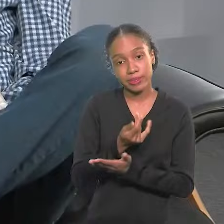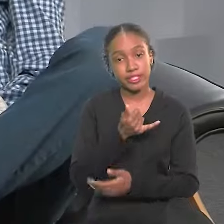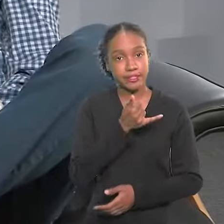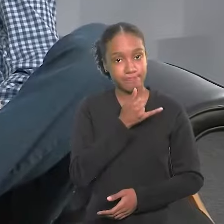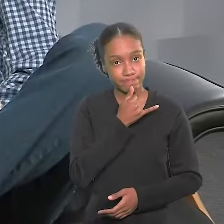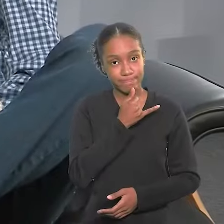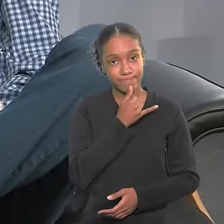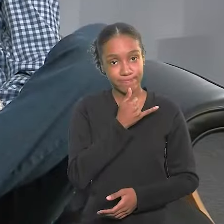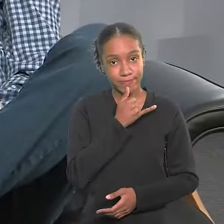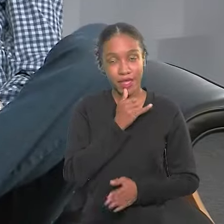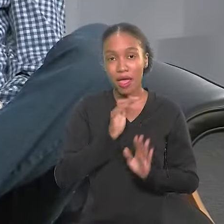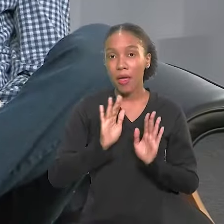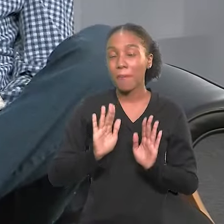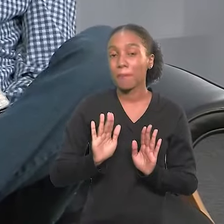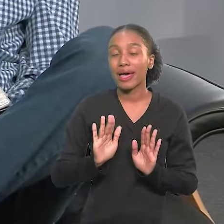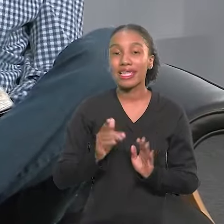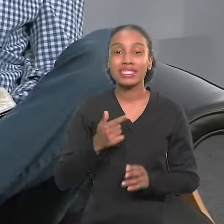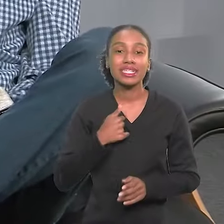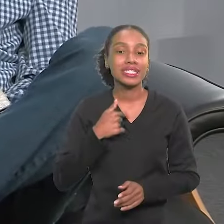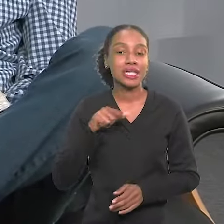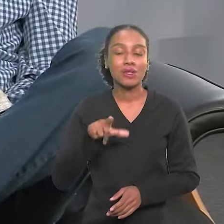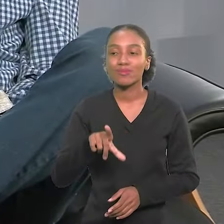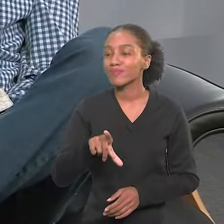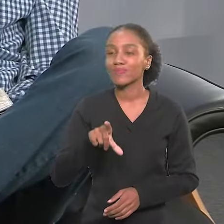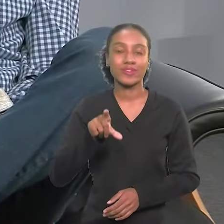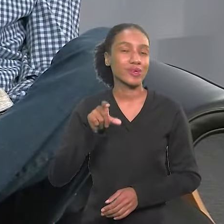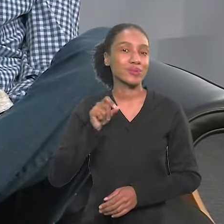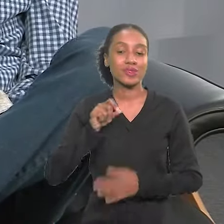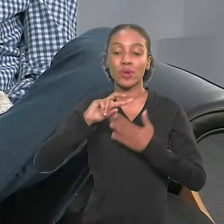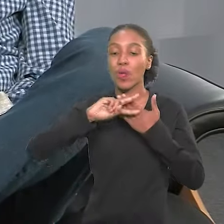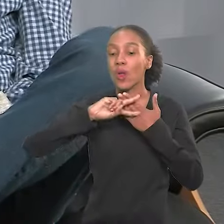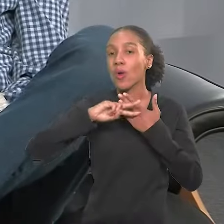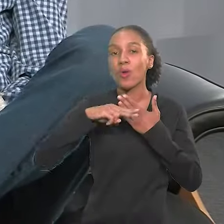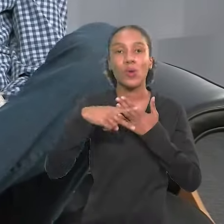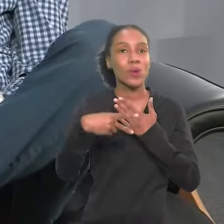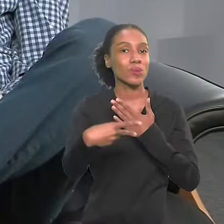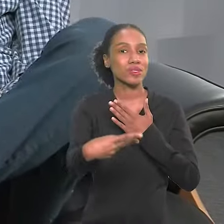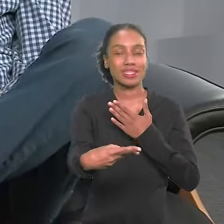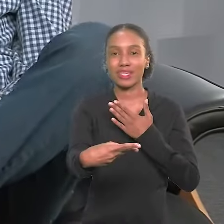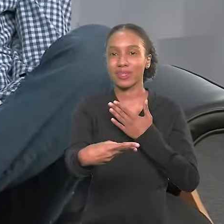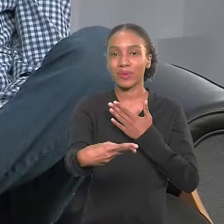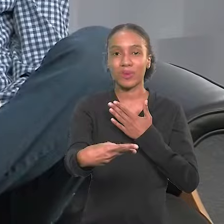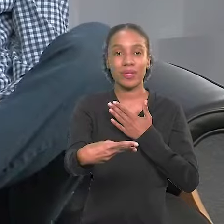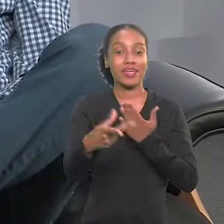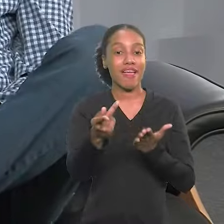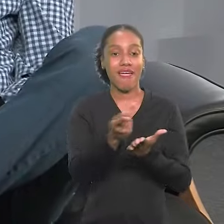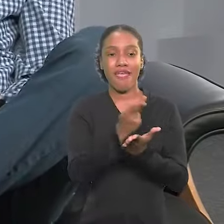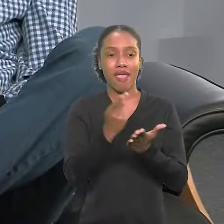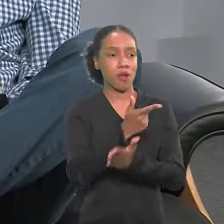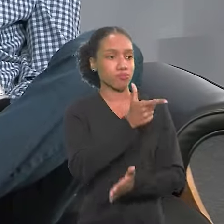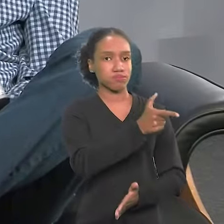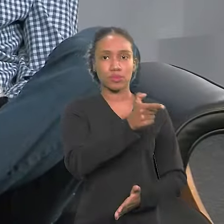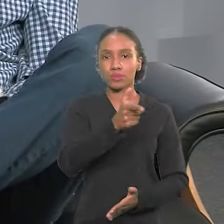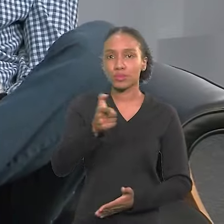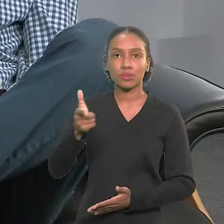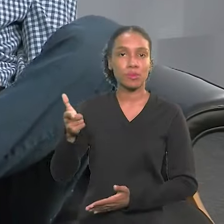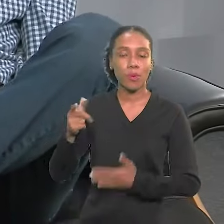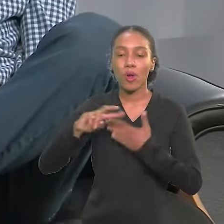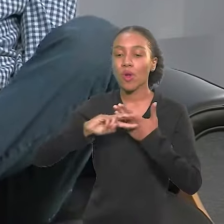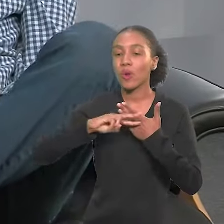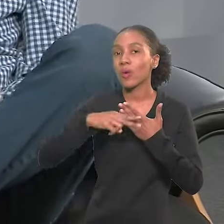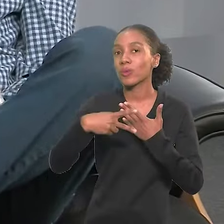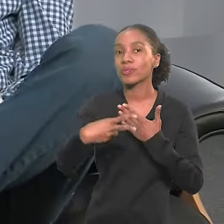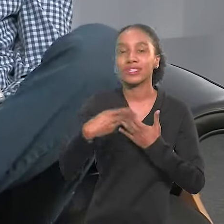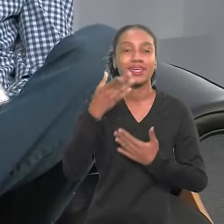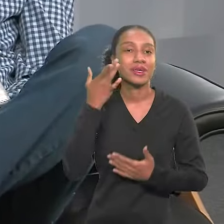é o que acontece o que eu não posso escolher são as consequências deste ato irresponsável